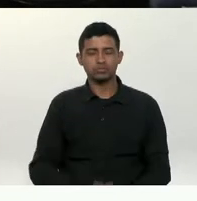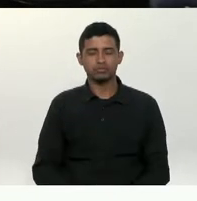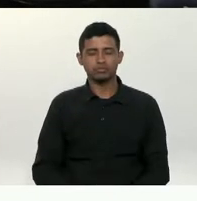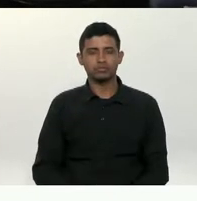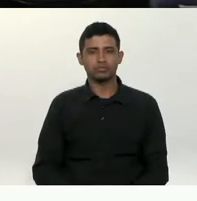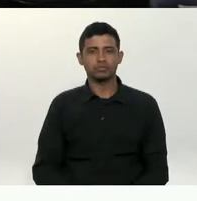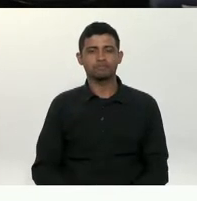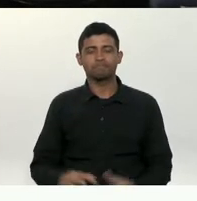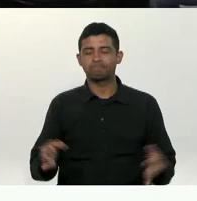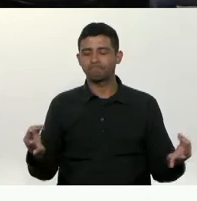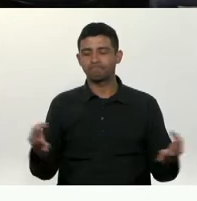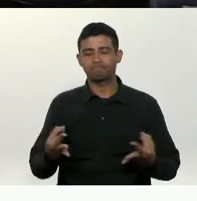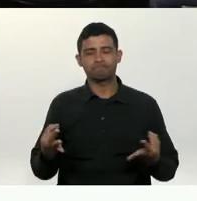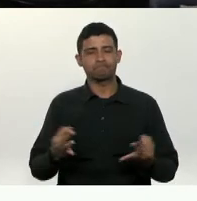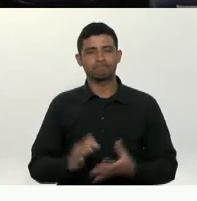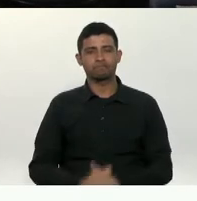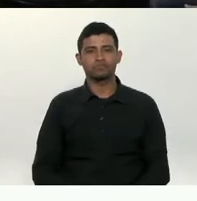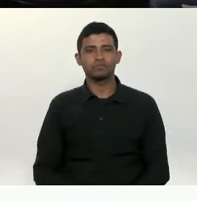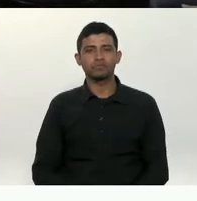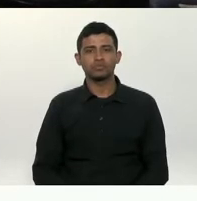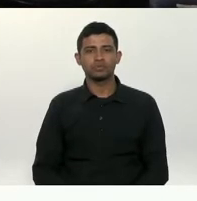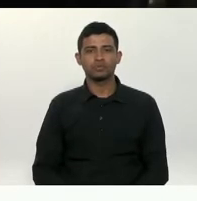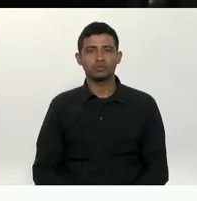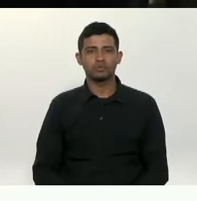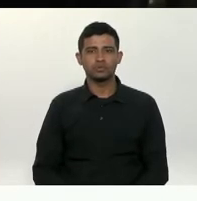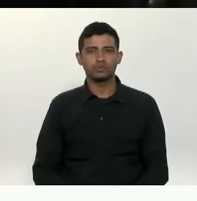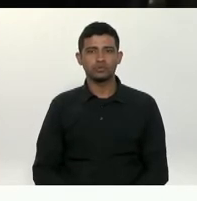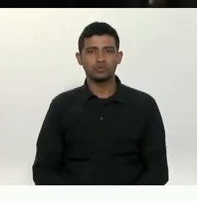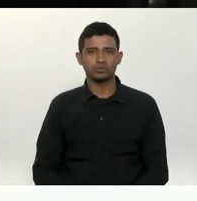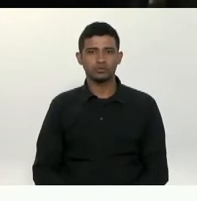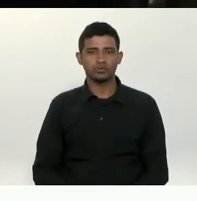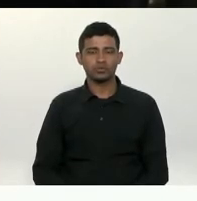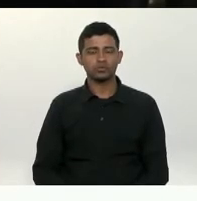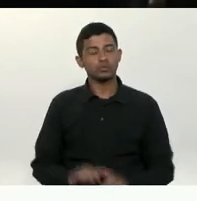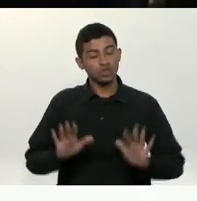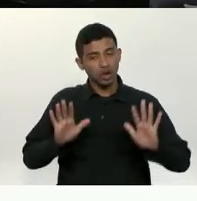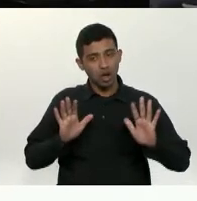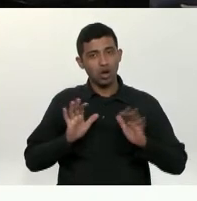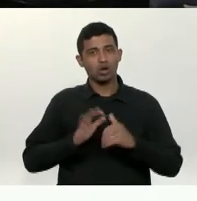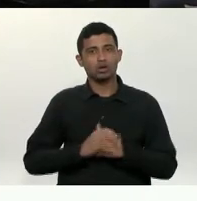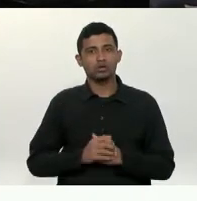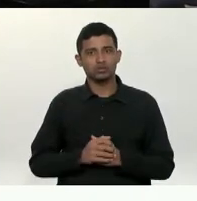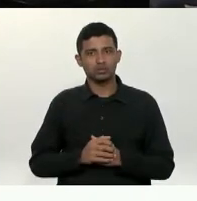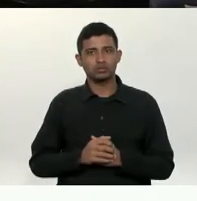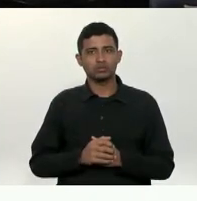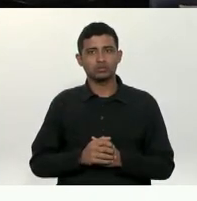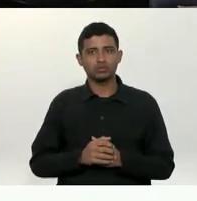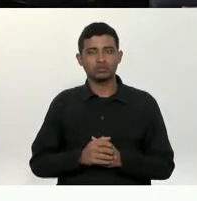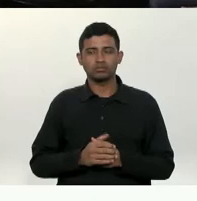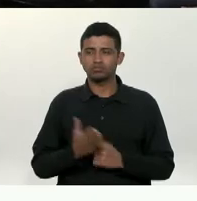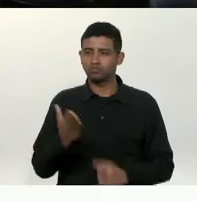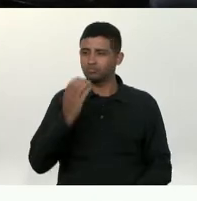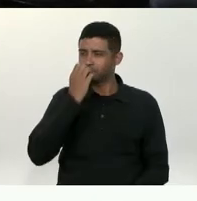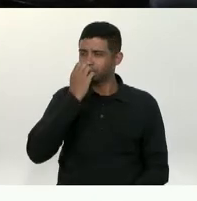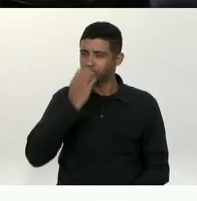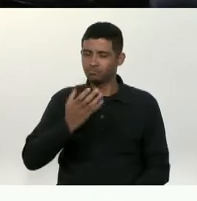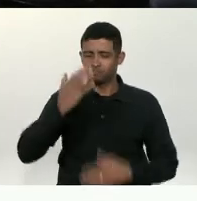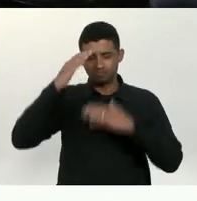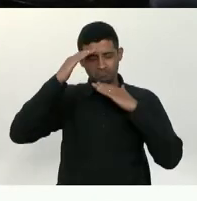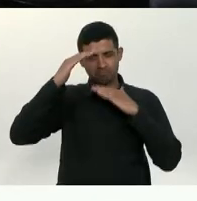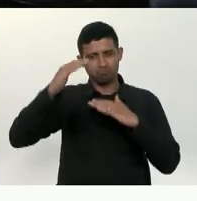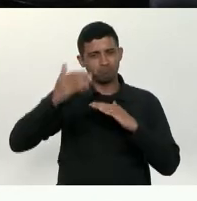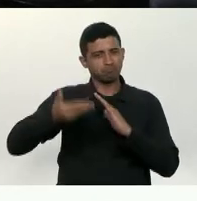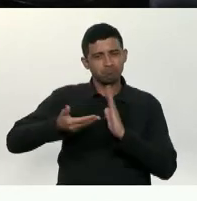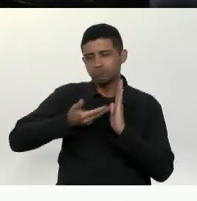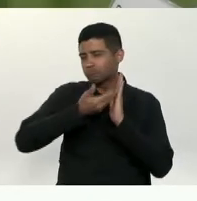Perfeitamente. O secretário é craque. Se estiver satisfeito, nada anda aqui. Olha só, é uma bondade, Vossa Excelência, depois de Vossa Excelência tirar a barba para